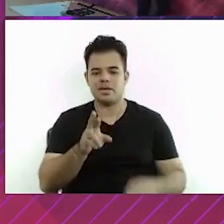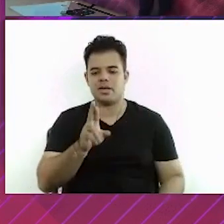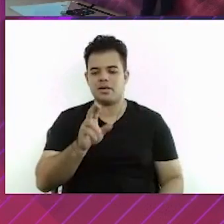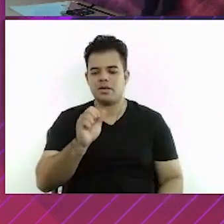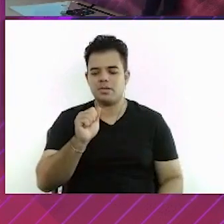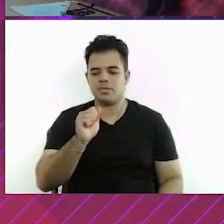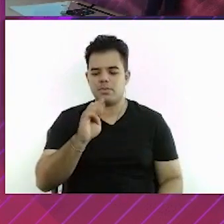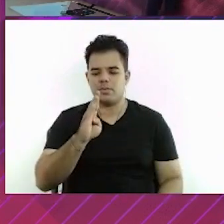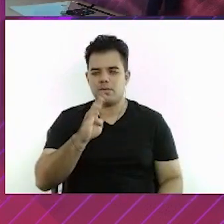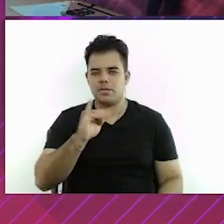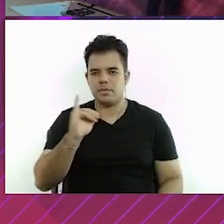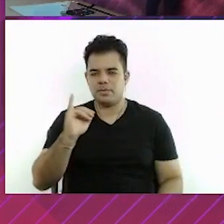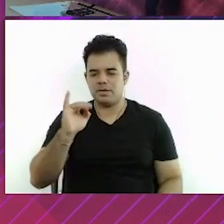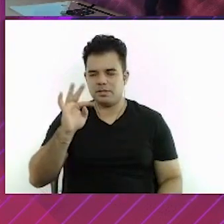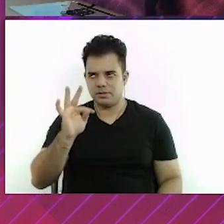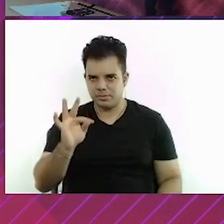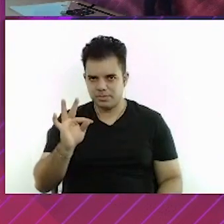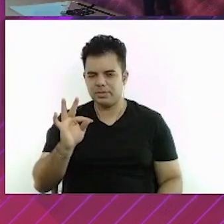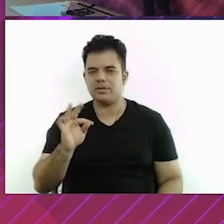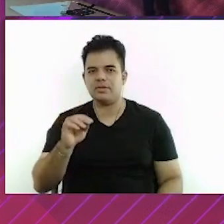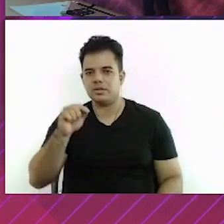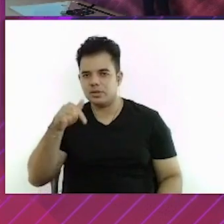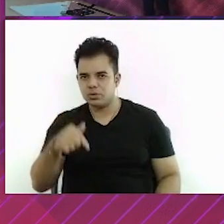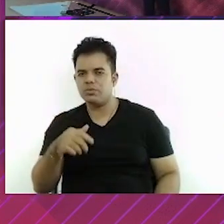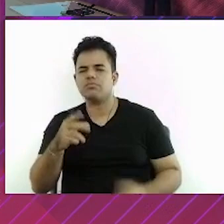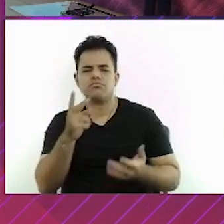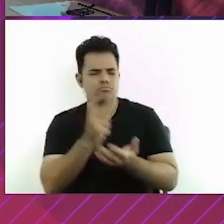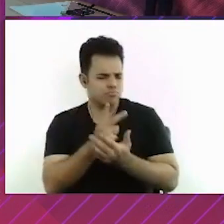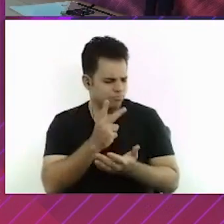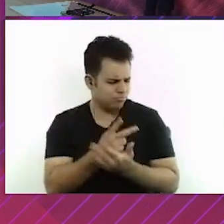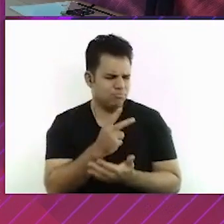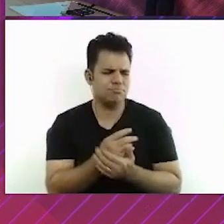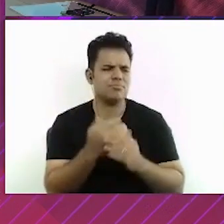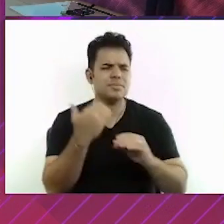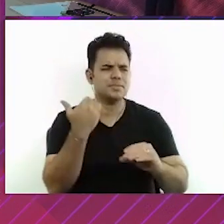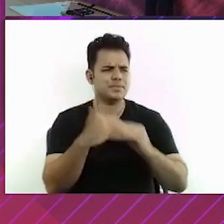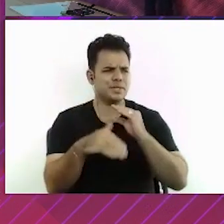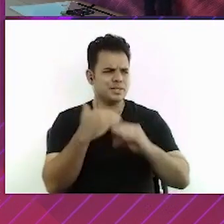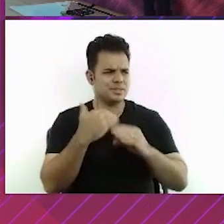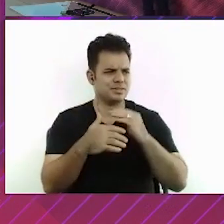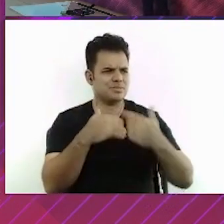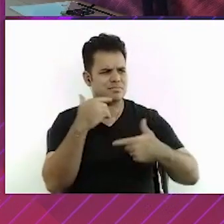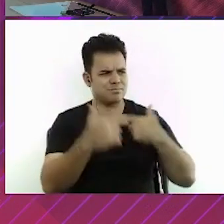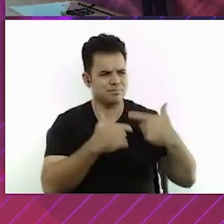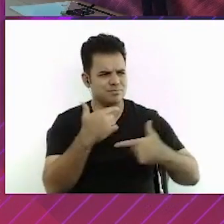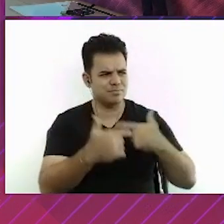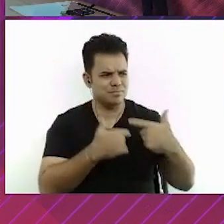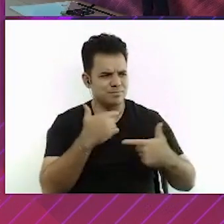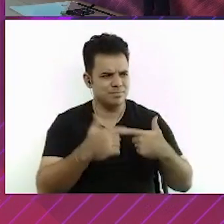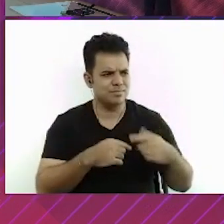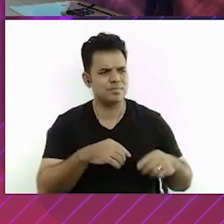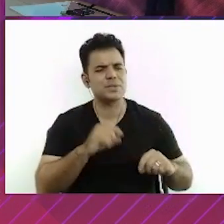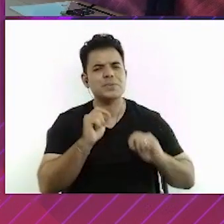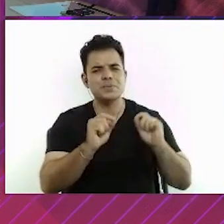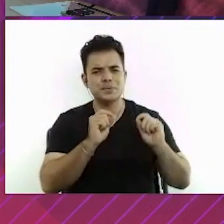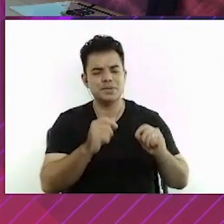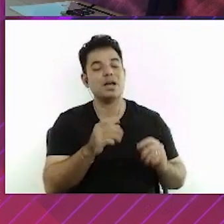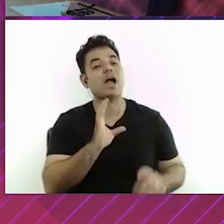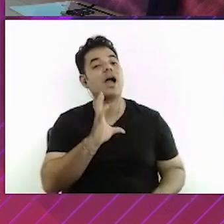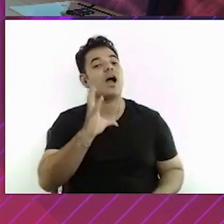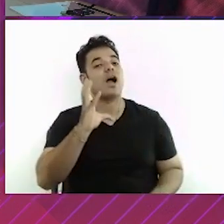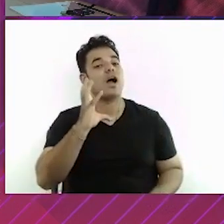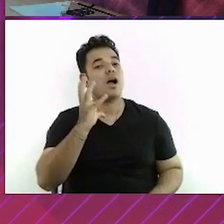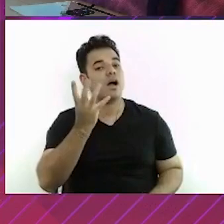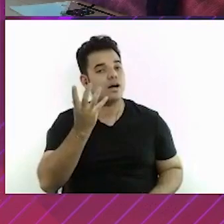mensagens, etc., e distribui as mensagens entre esses workers. Esse caso é o que eu comentei lá atrás, que poderia